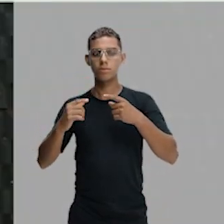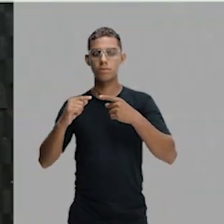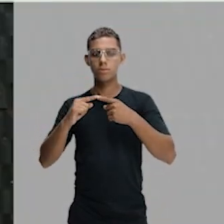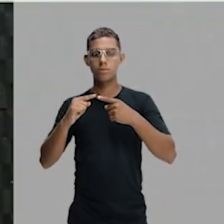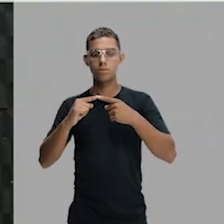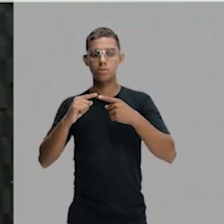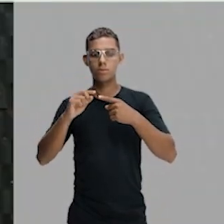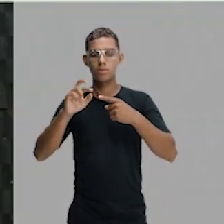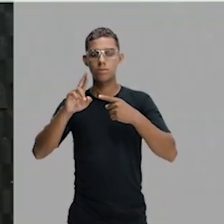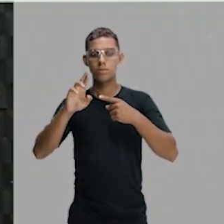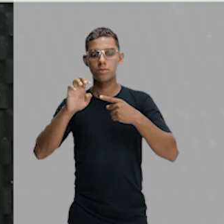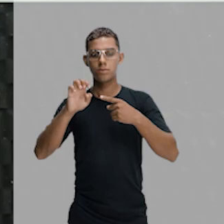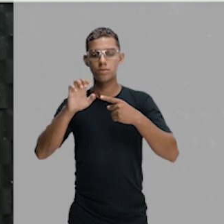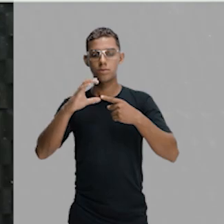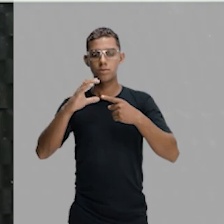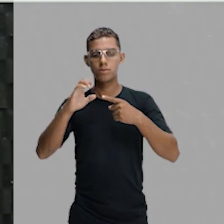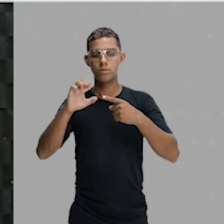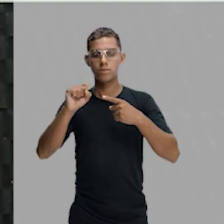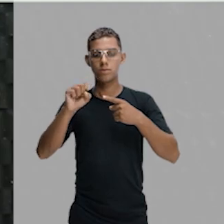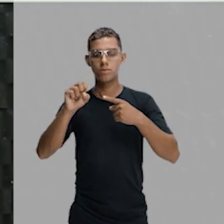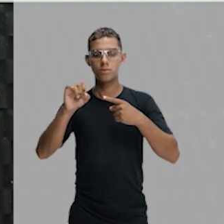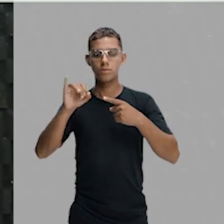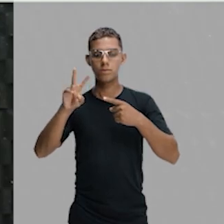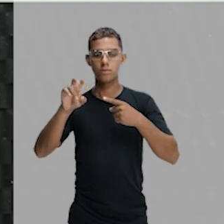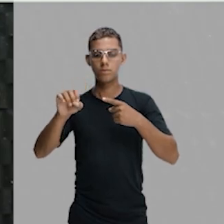produzir milho